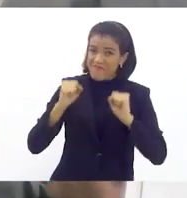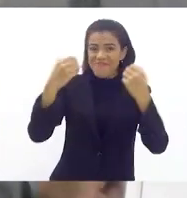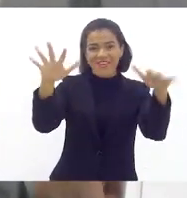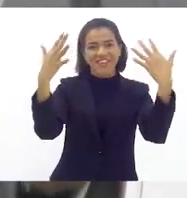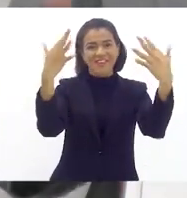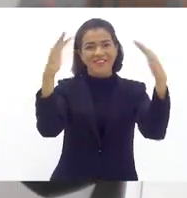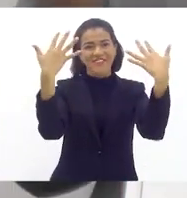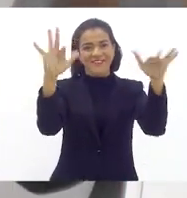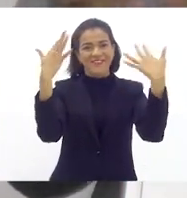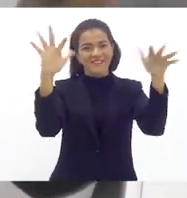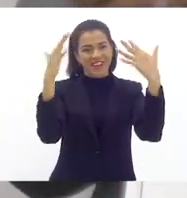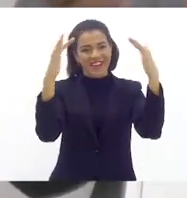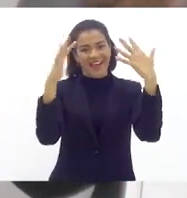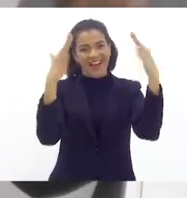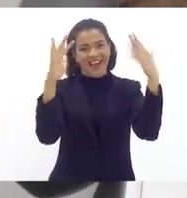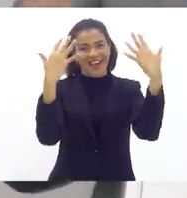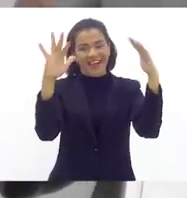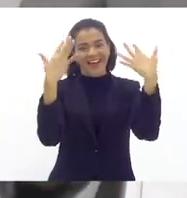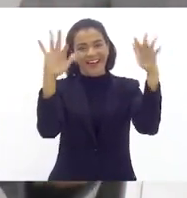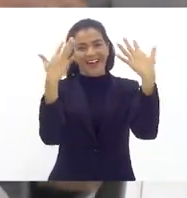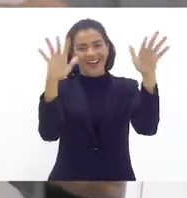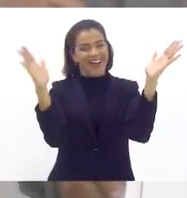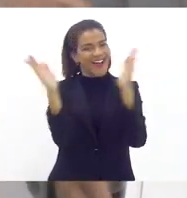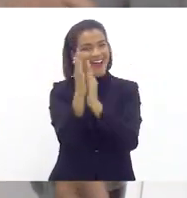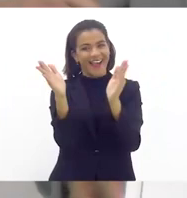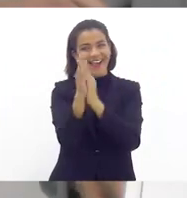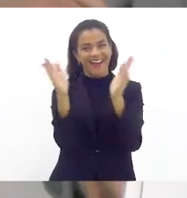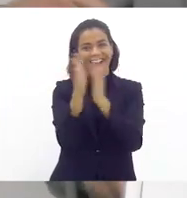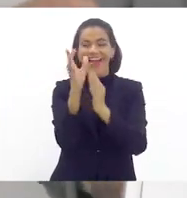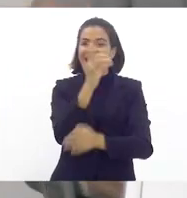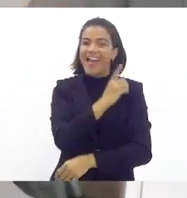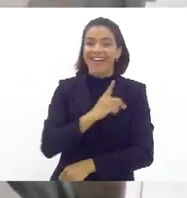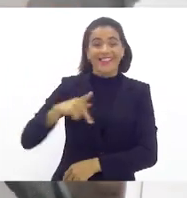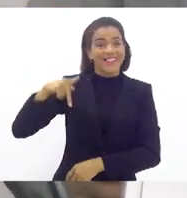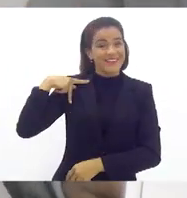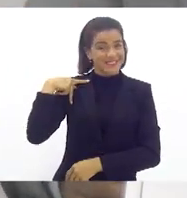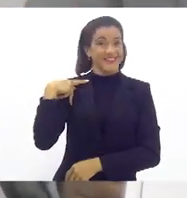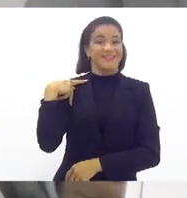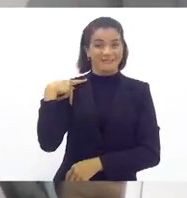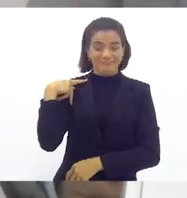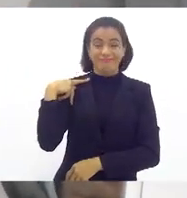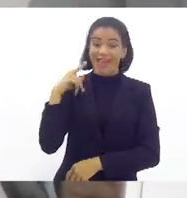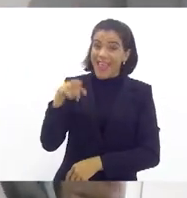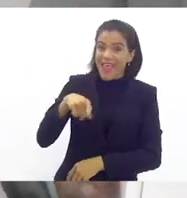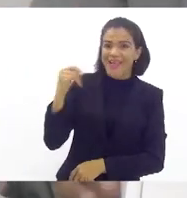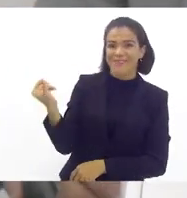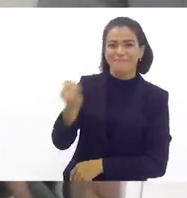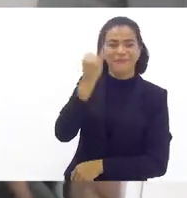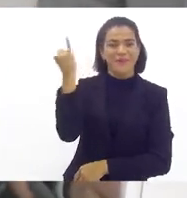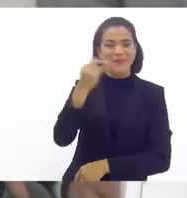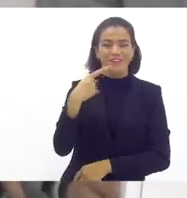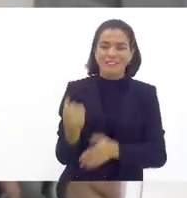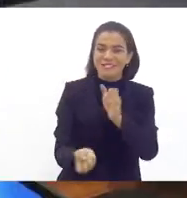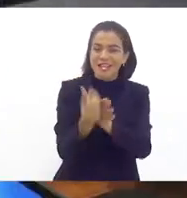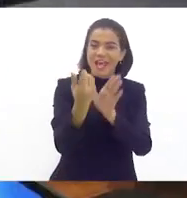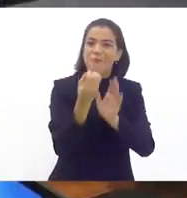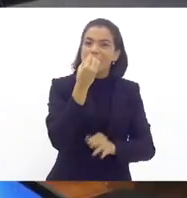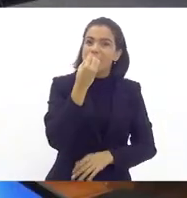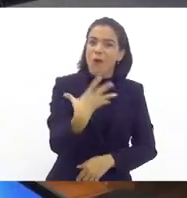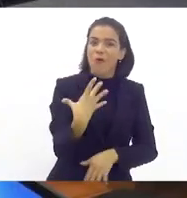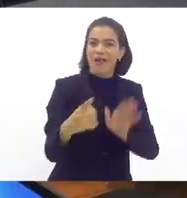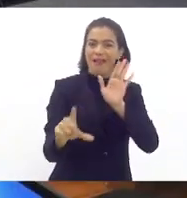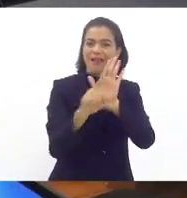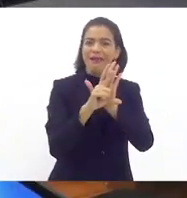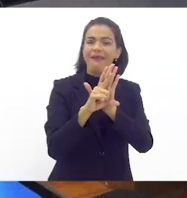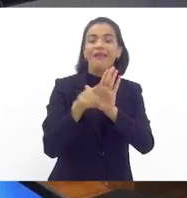Pública. Excelente. E aí, a importância, Josemar, da gente fazer boas leis e saber quem